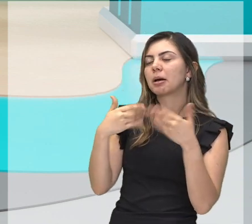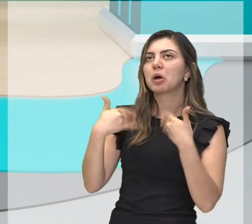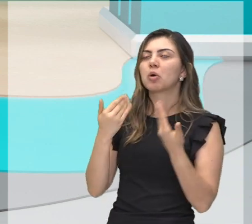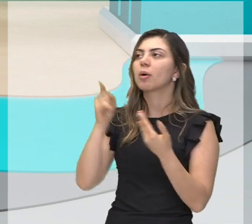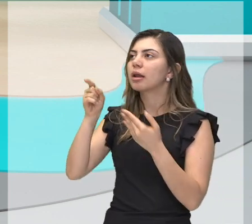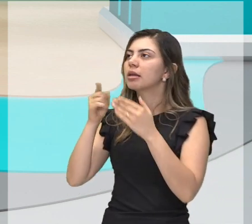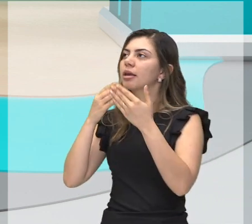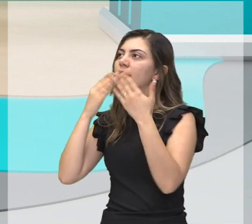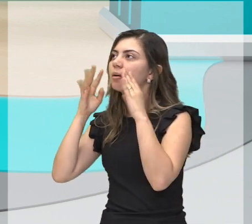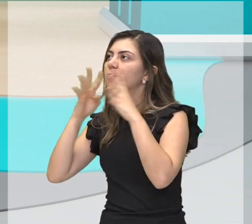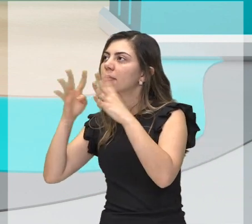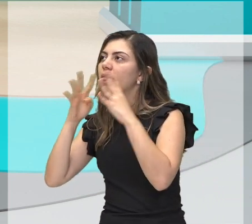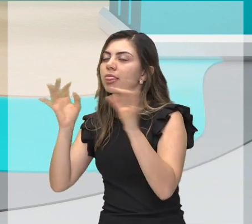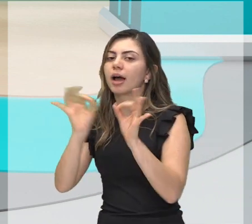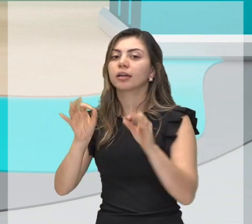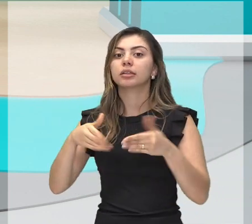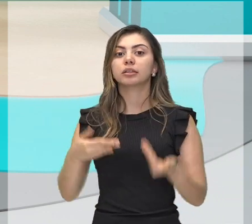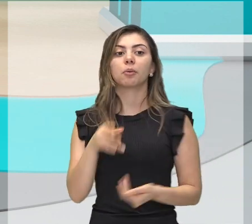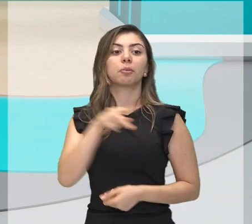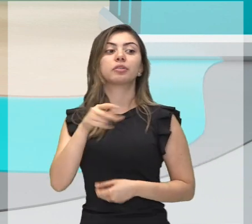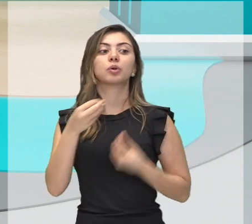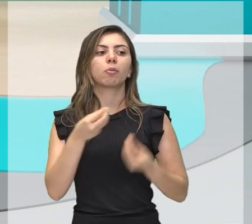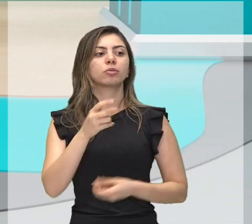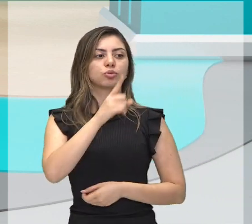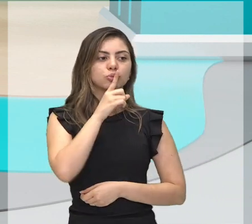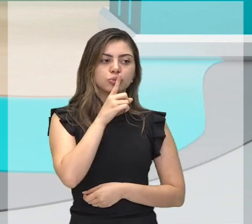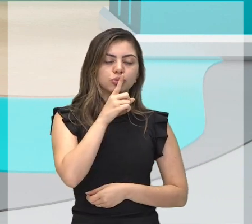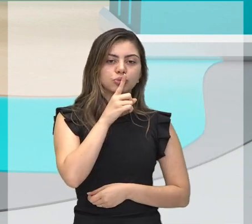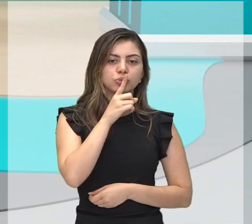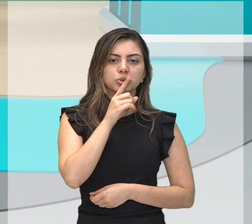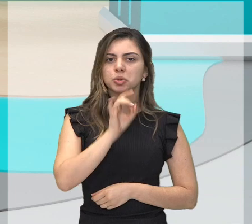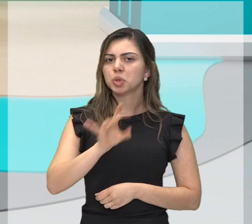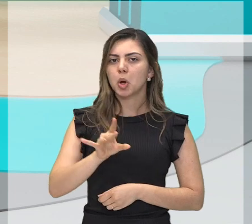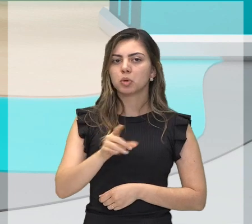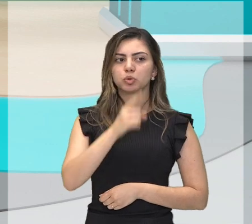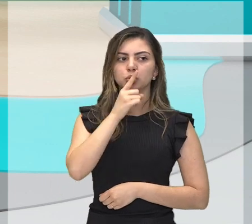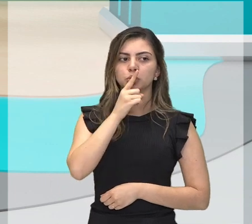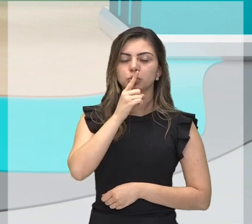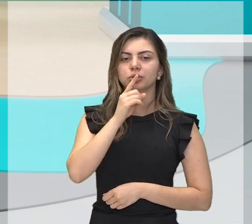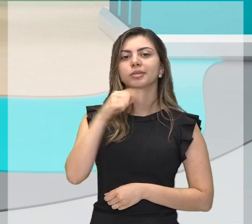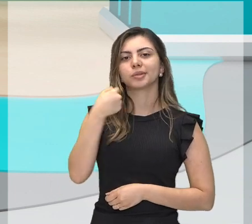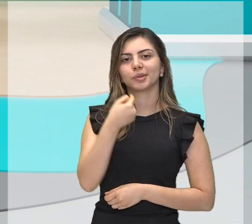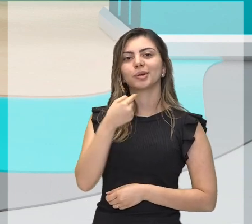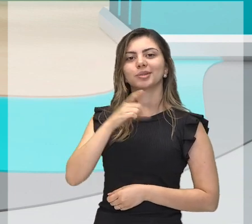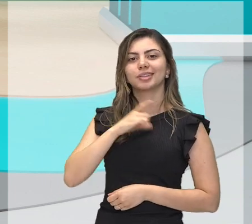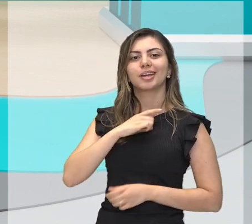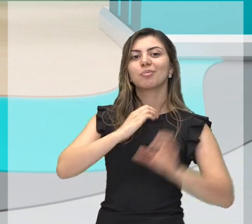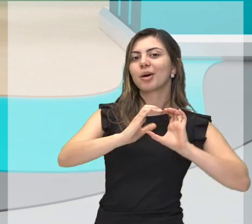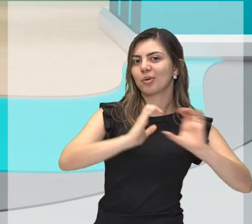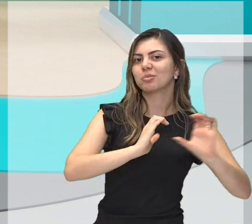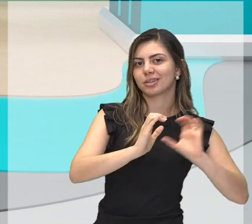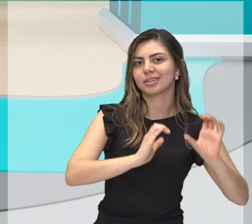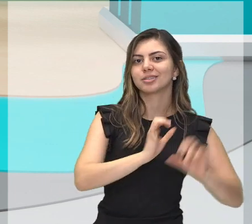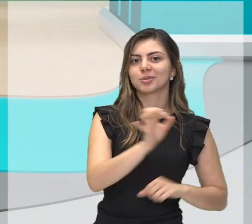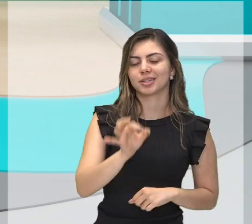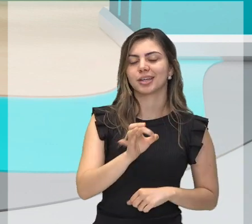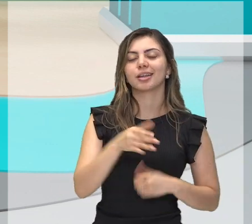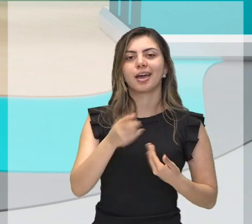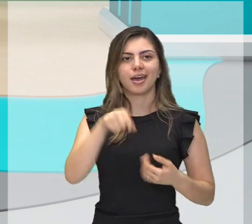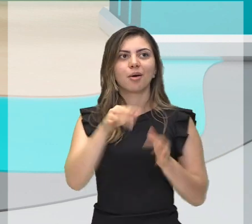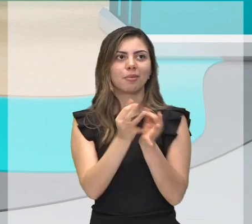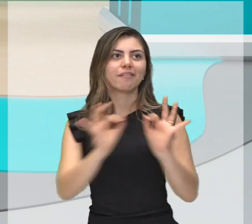atenção. O professor fala silêncio, só fala isso. Já dá a entender, é uma comunicação? Sim. É uma